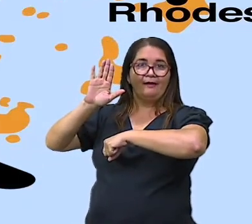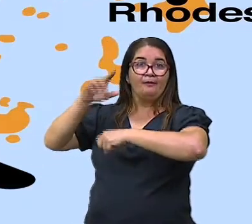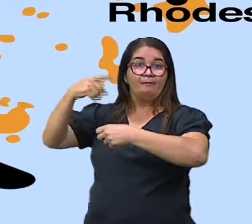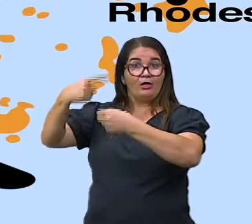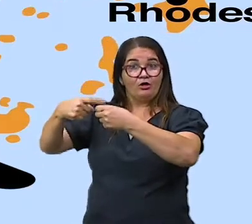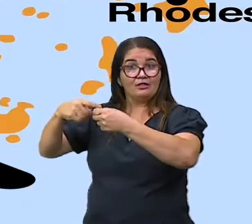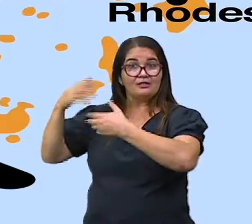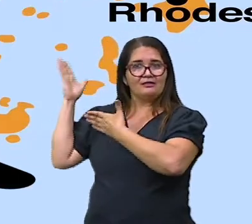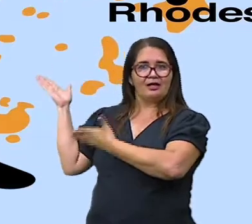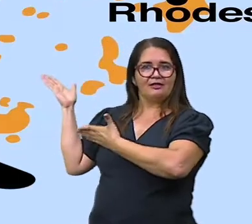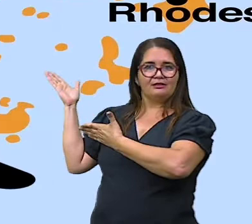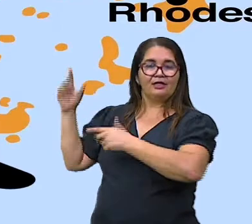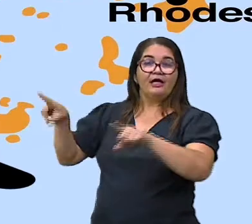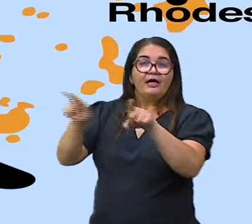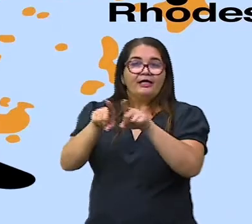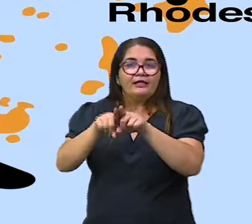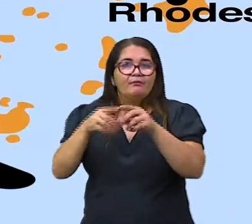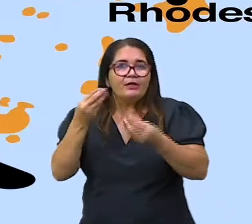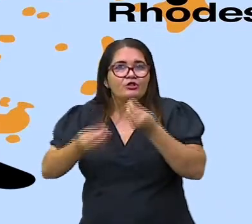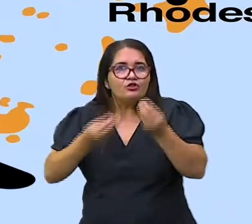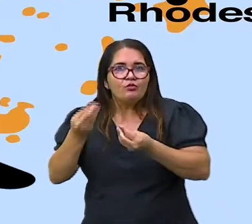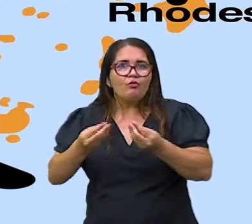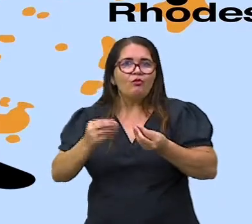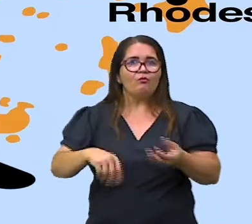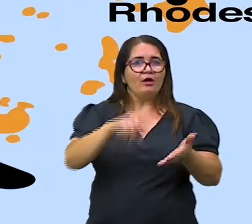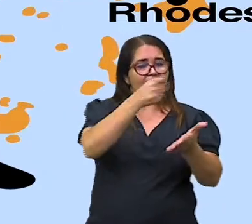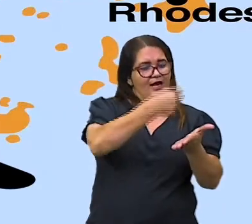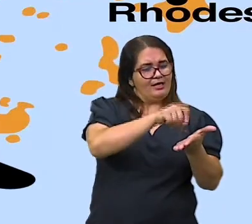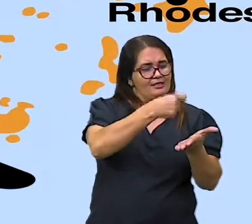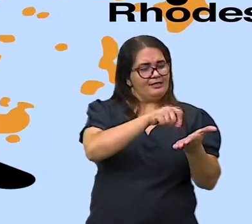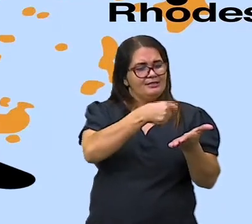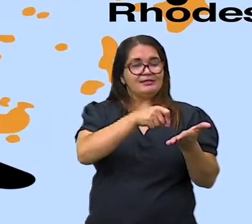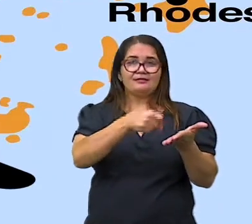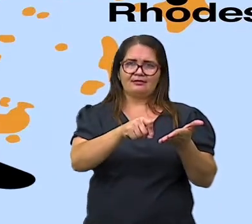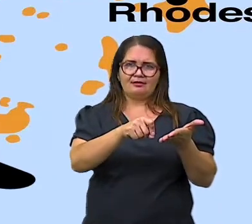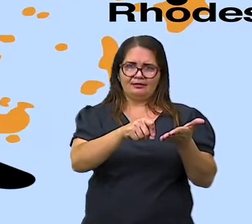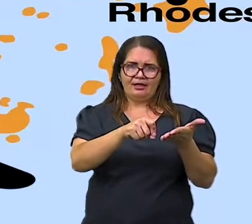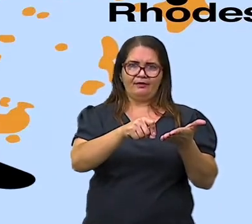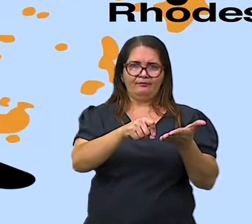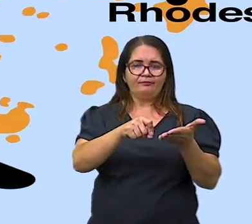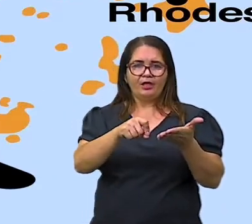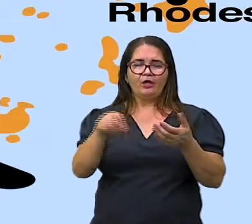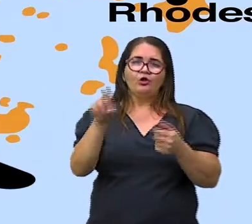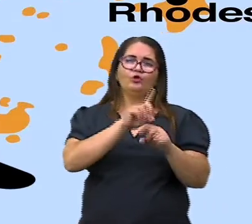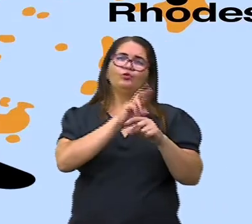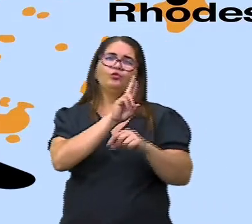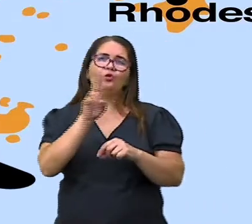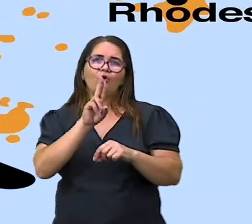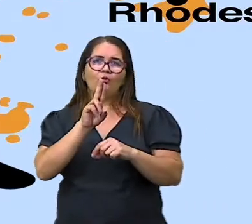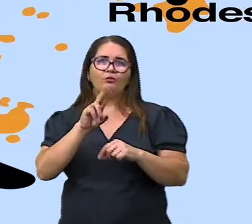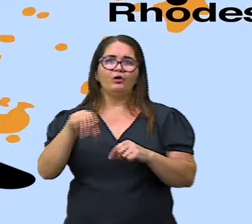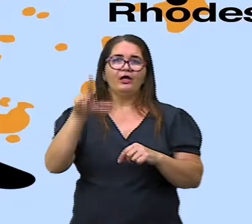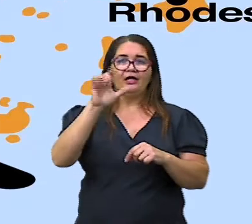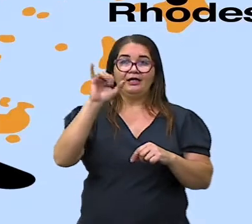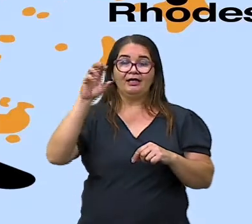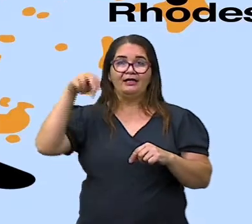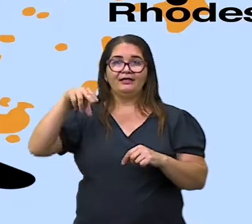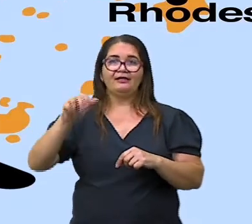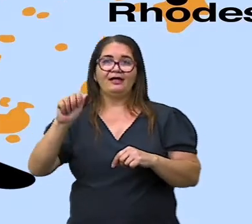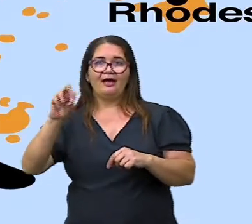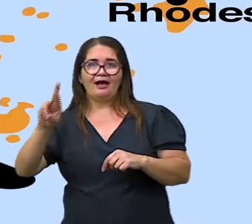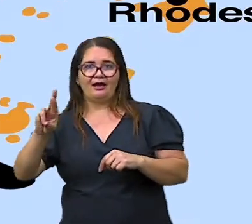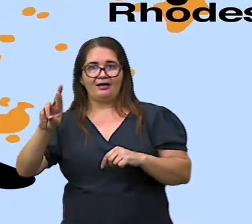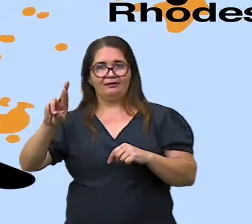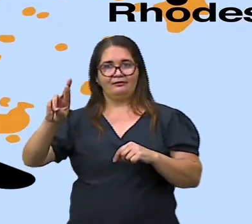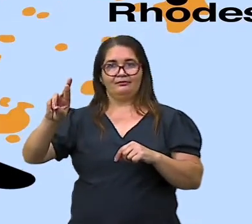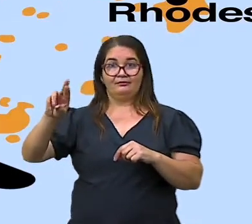hieroglífica chamado linear A. Esse nome linear A foi dado pelos historiadores, que